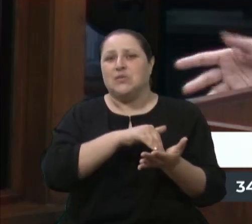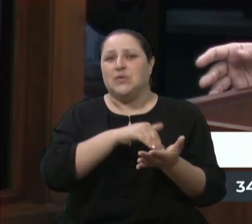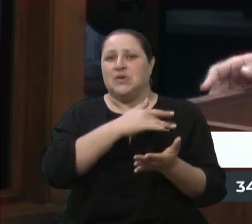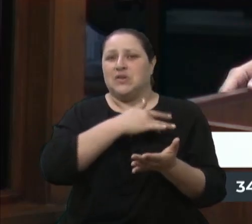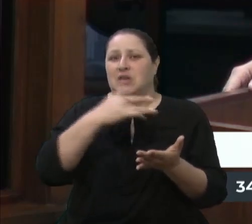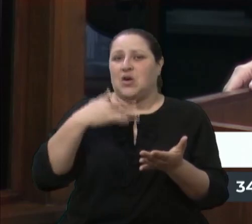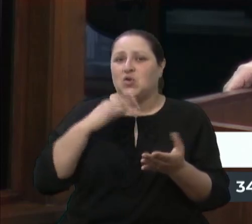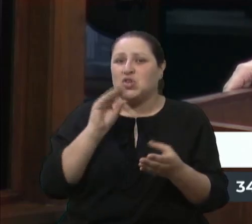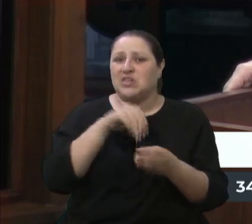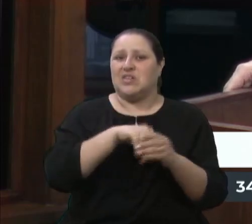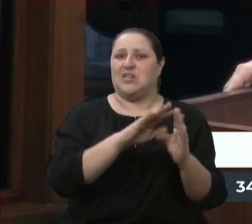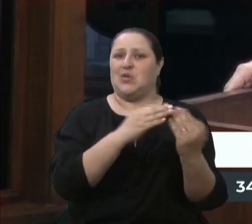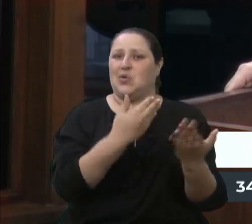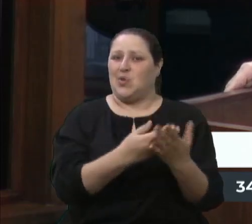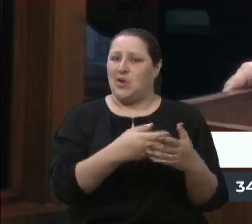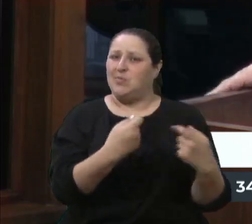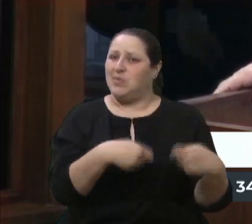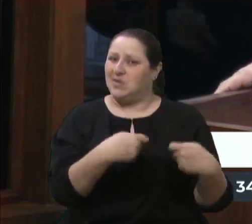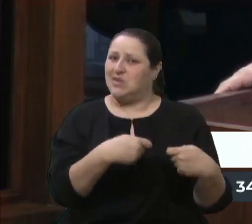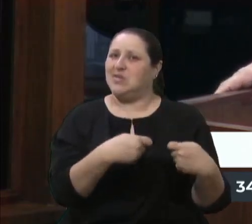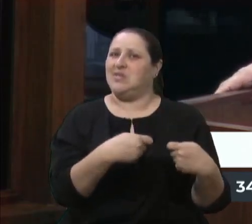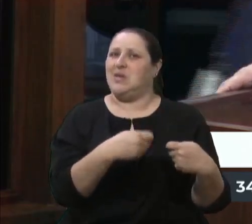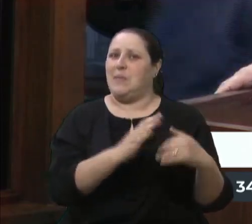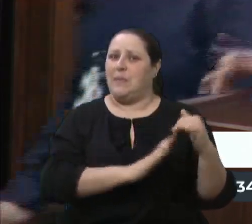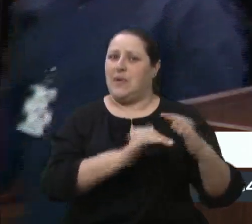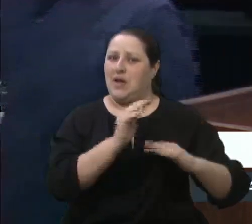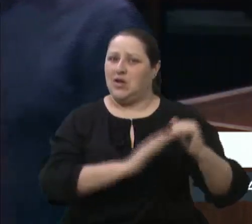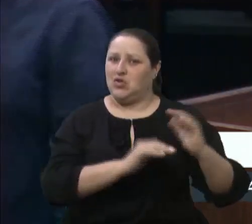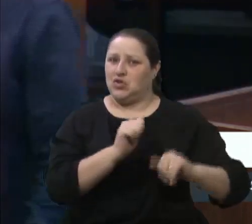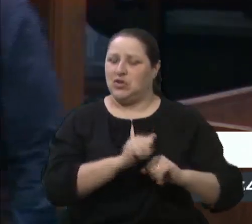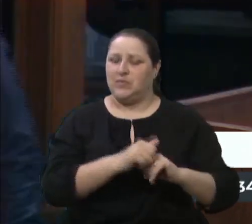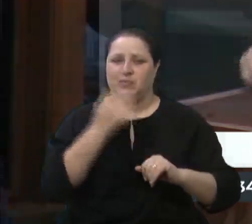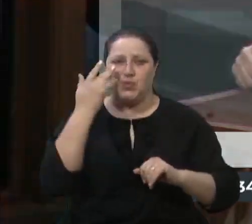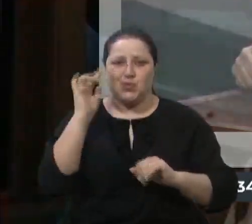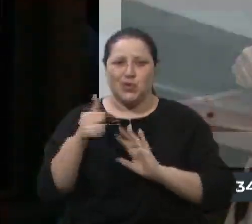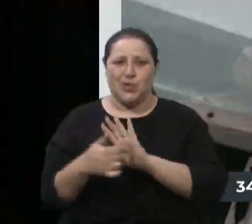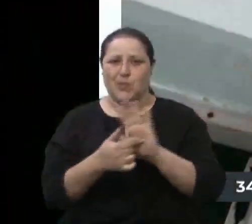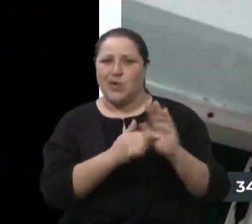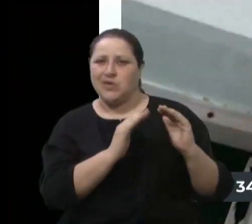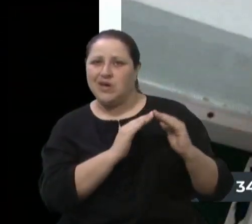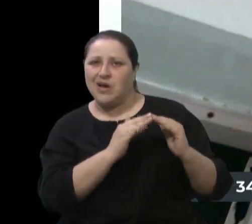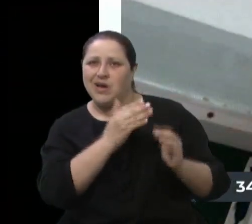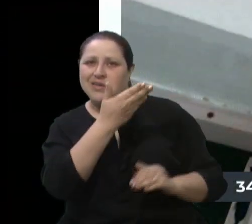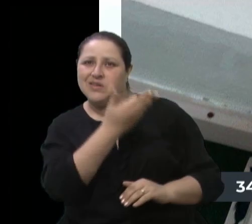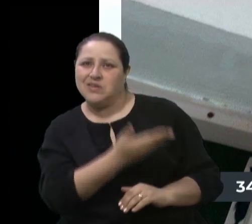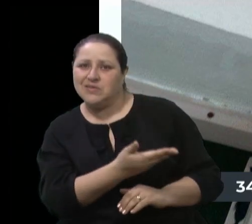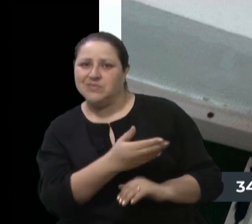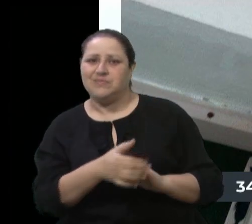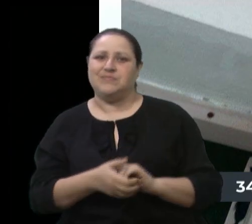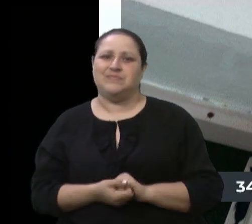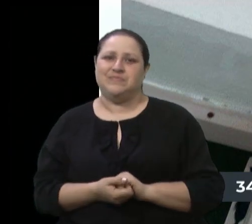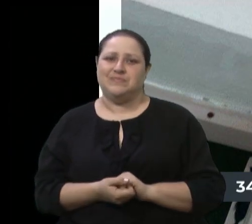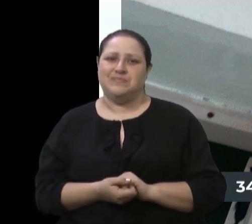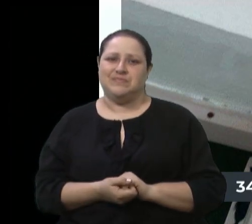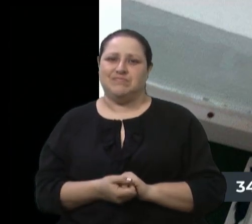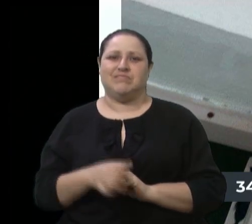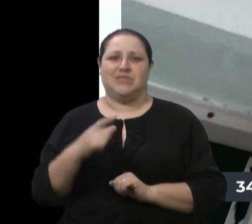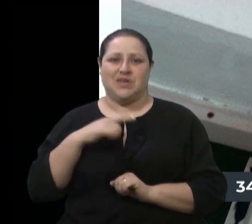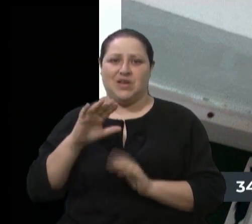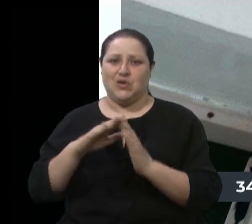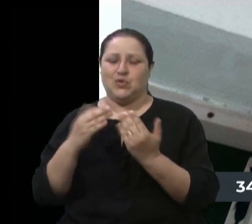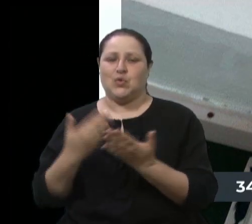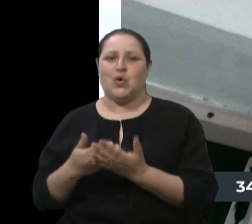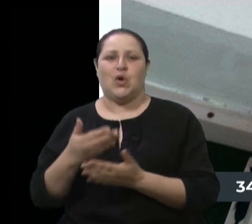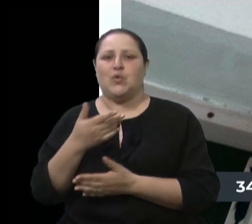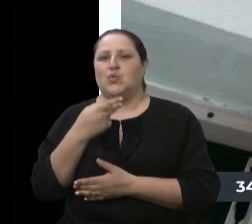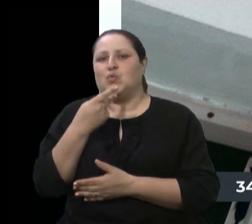são praticadas. Então, vamos lá. Eu não sei se está passando para as pessoas que estão em casa. Então, aqui nós temos escolas, eu não quero citar